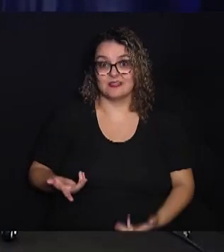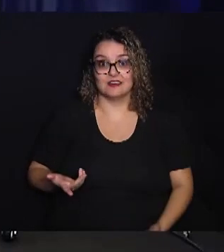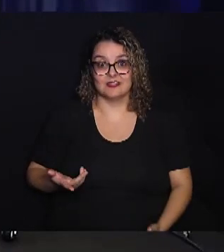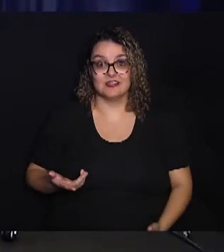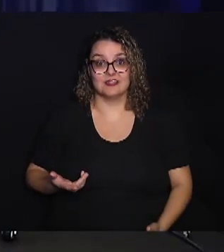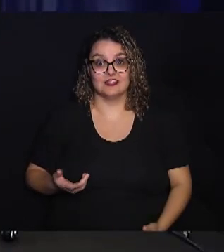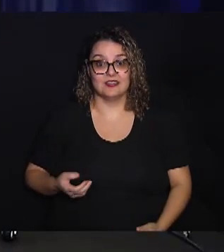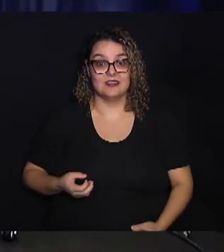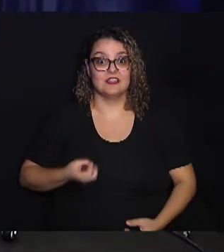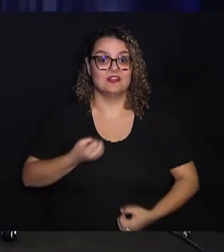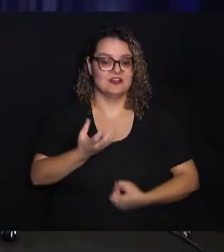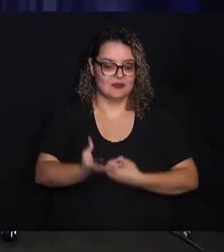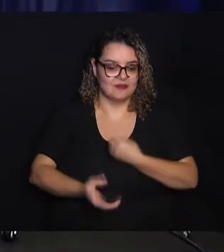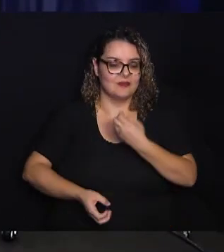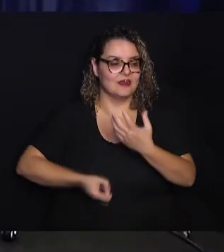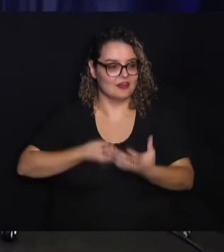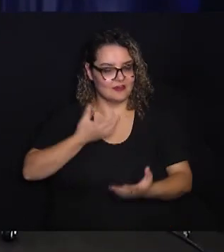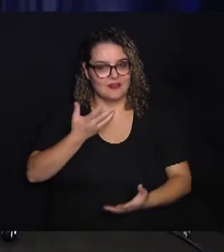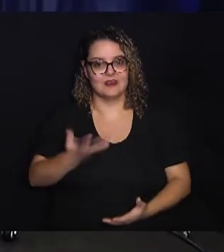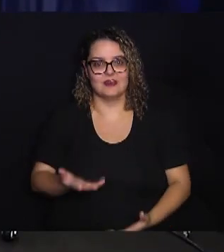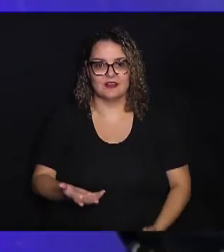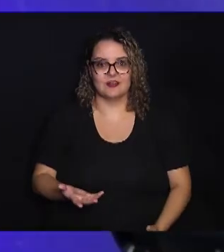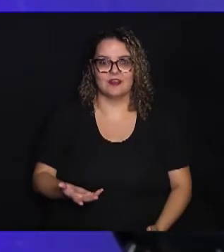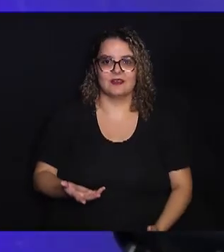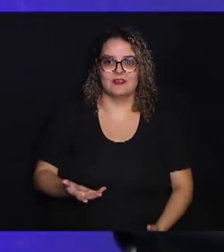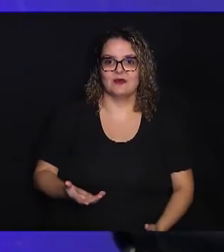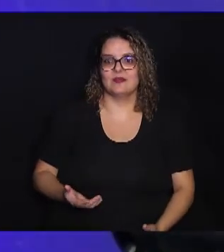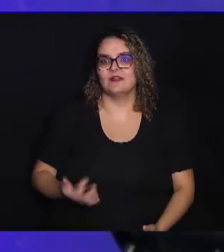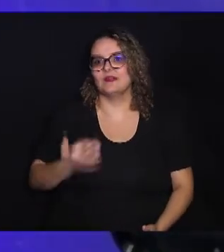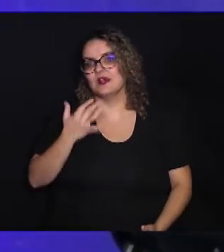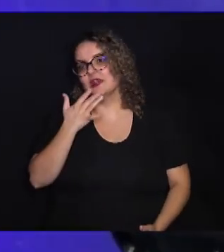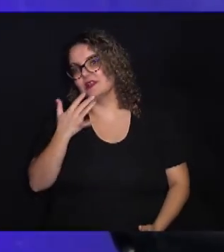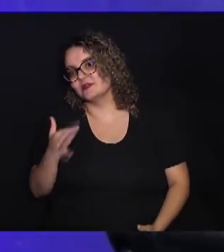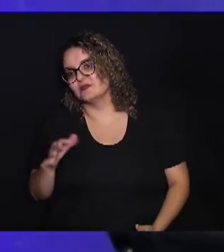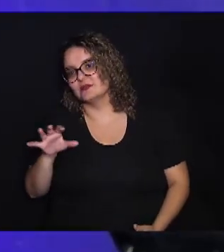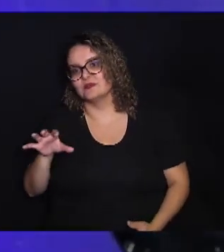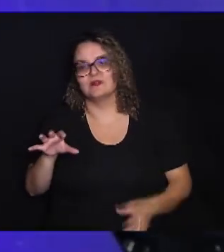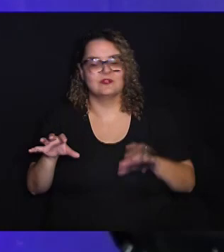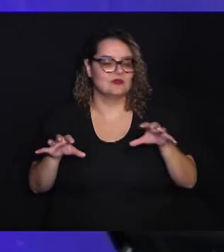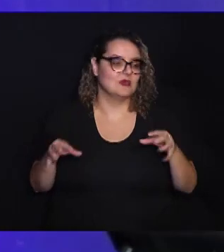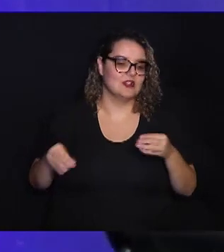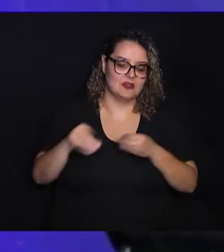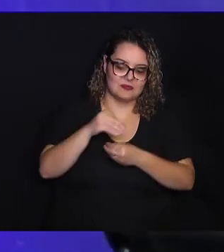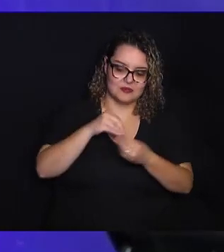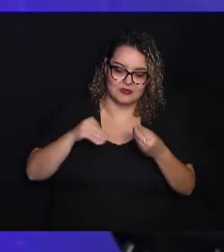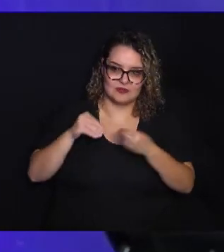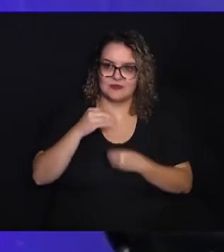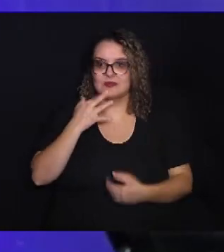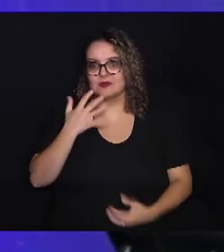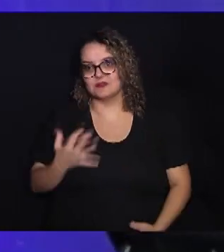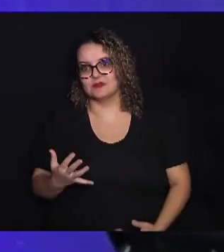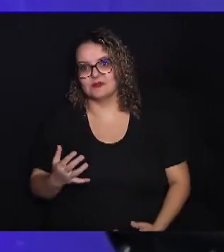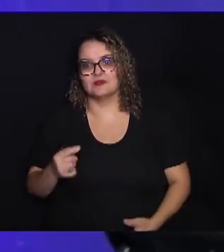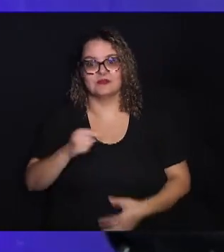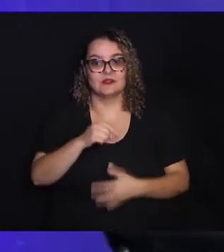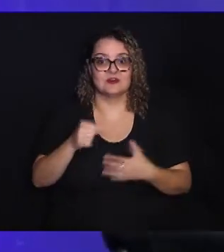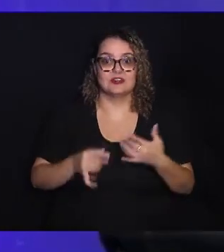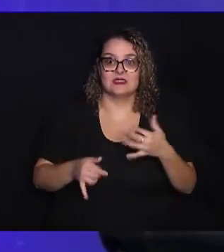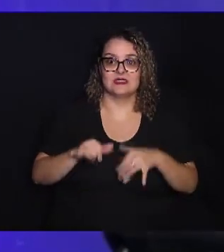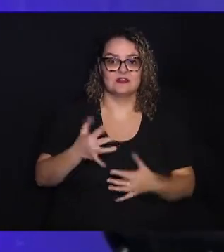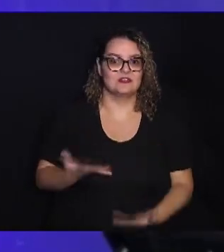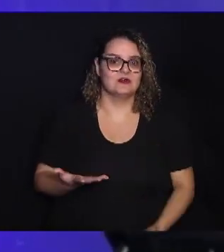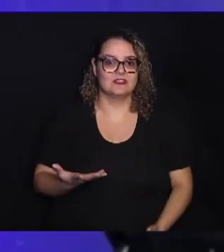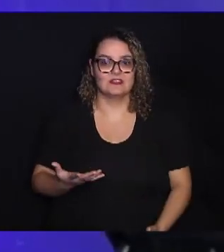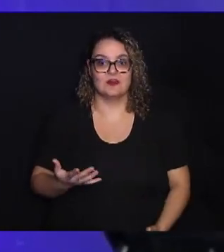trazendo para eles, né? Onde que ele coloca as cores, né? A combinação de cores, né? Dos elementos. Então, foi assim,